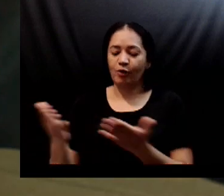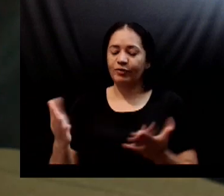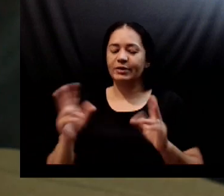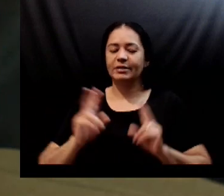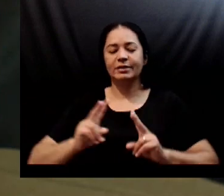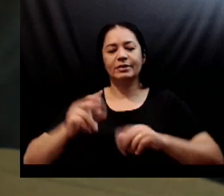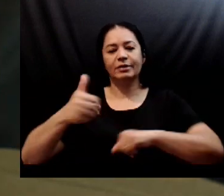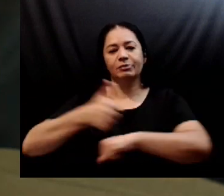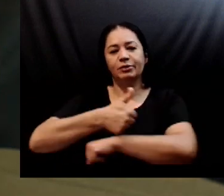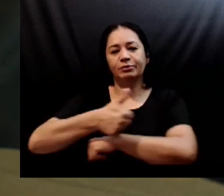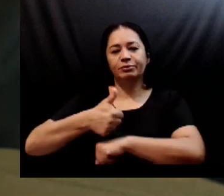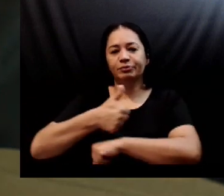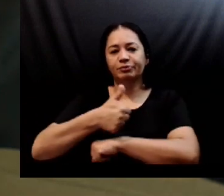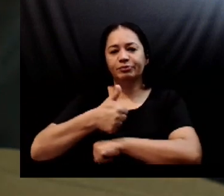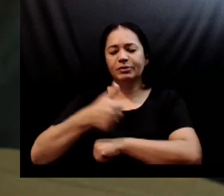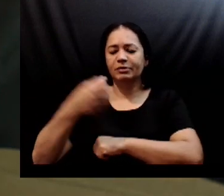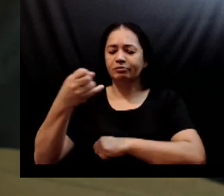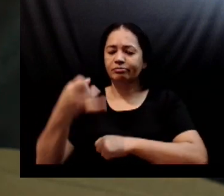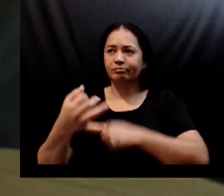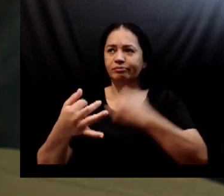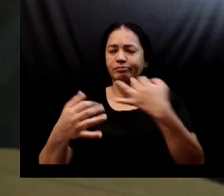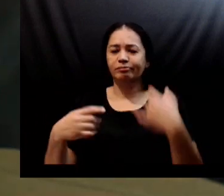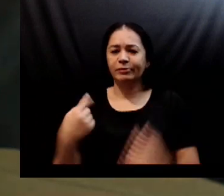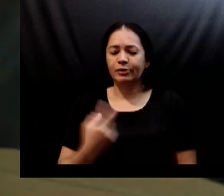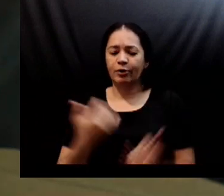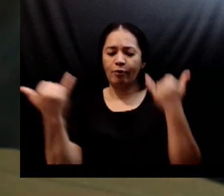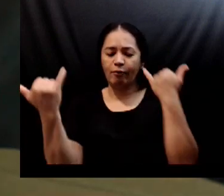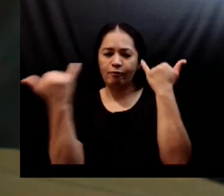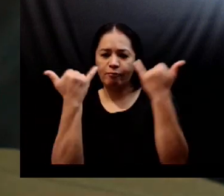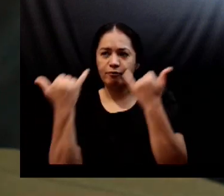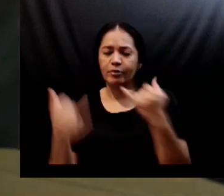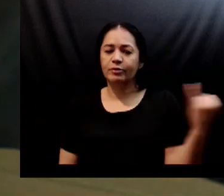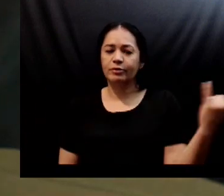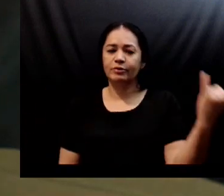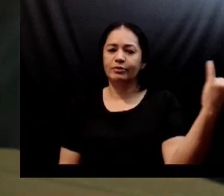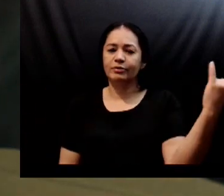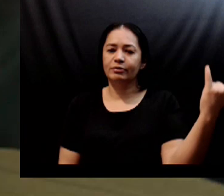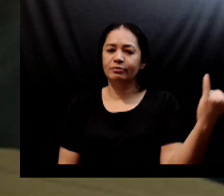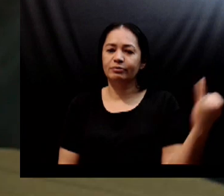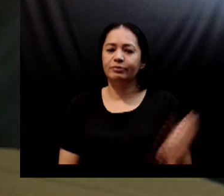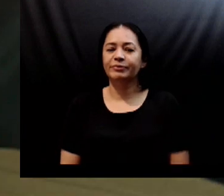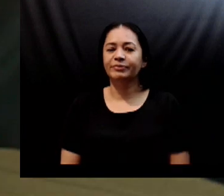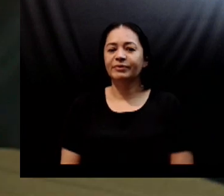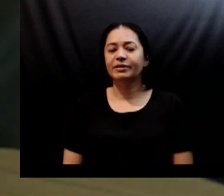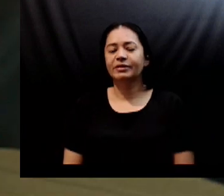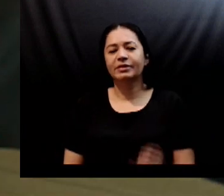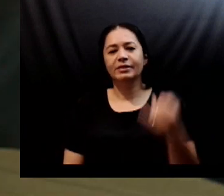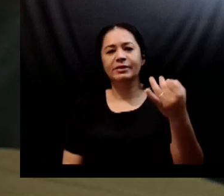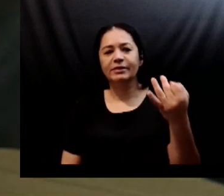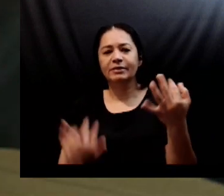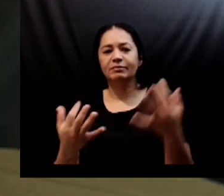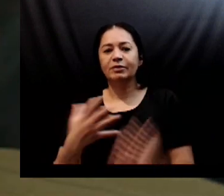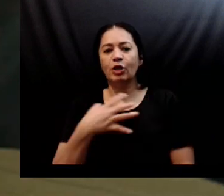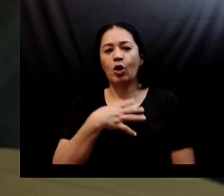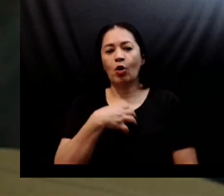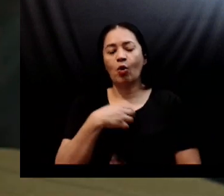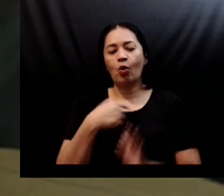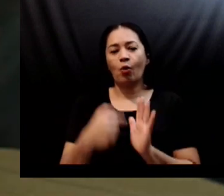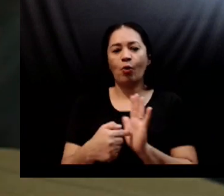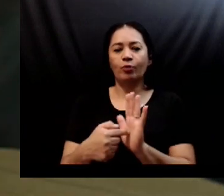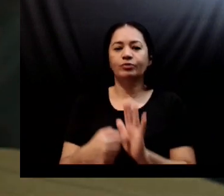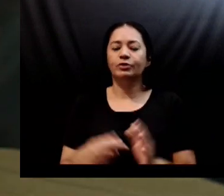vão trazer para a gente informações muito importantes e falar sobre comportamento. Conosco já está a